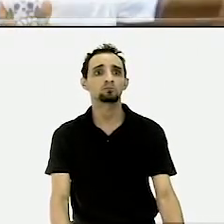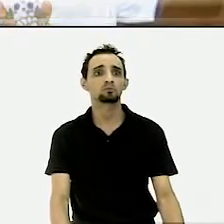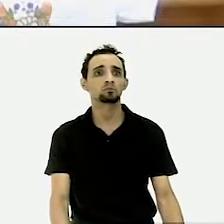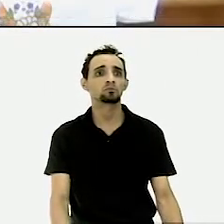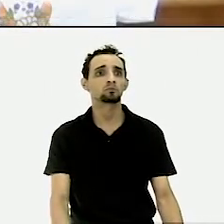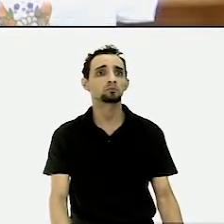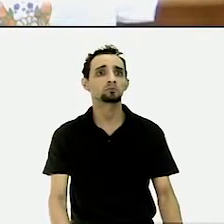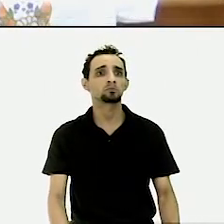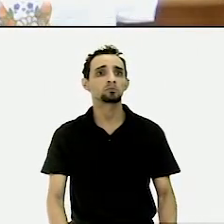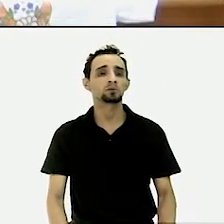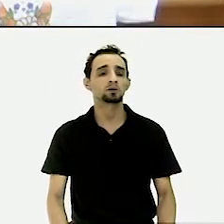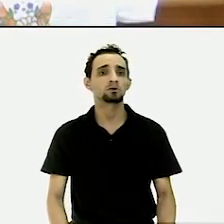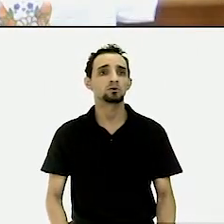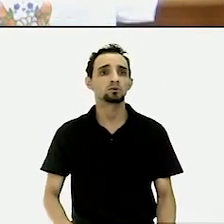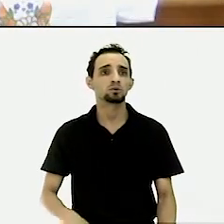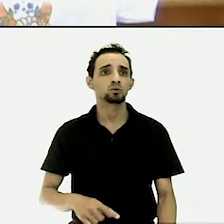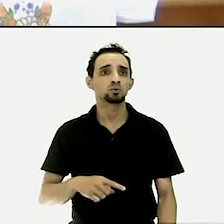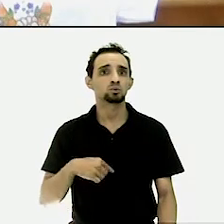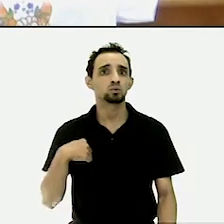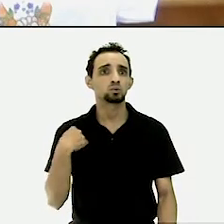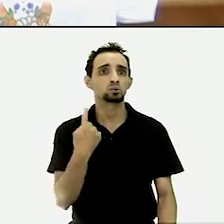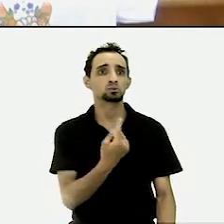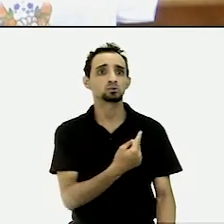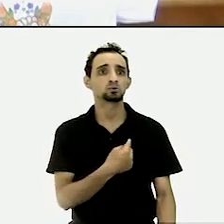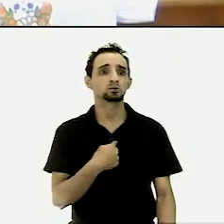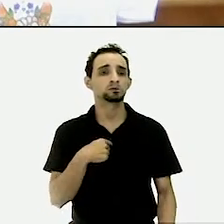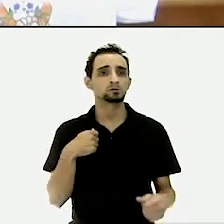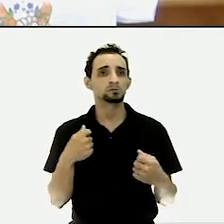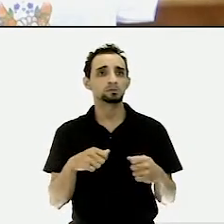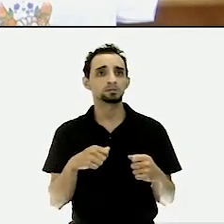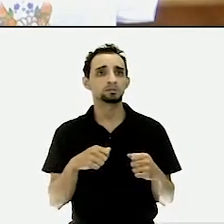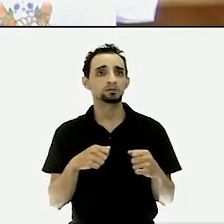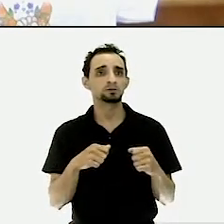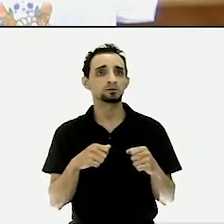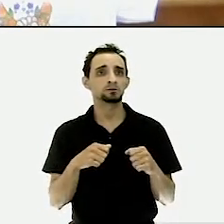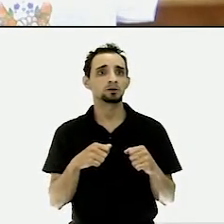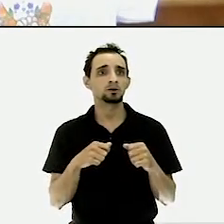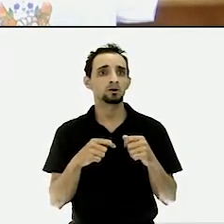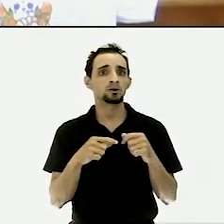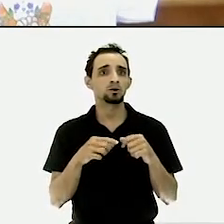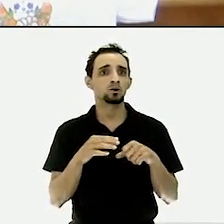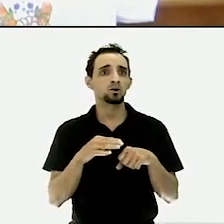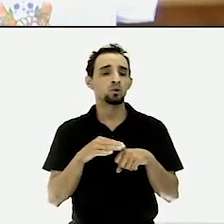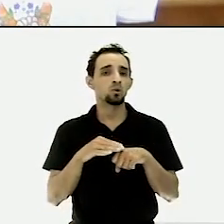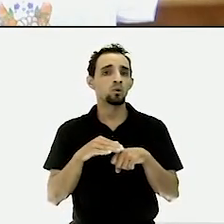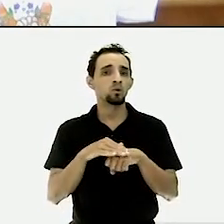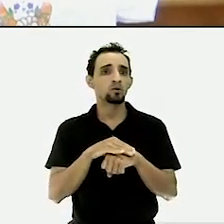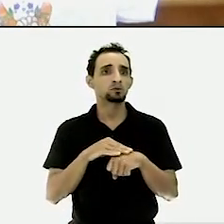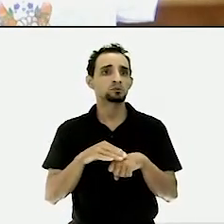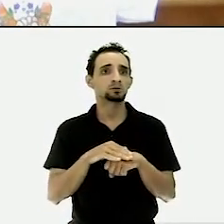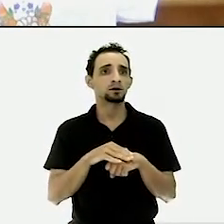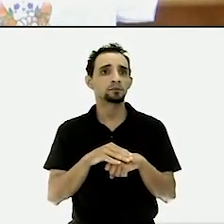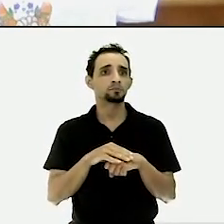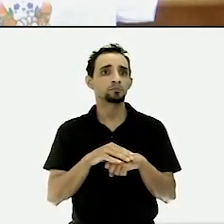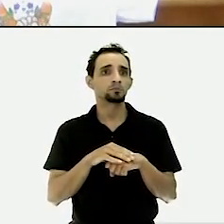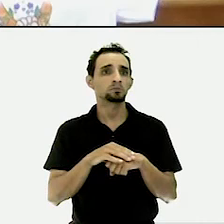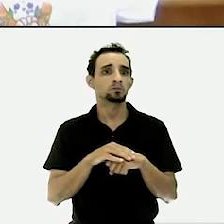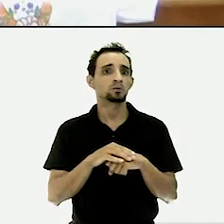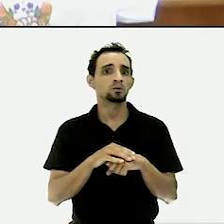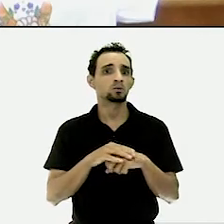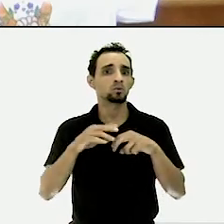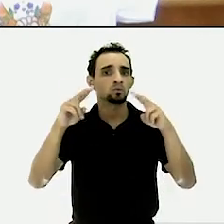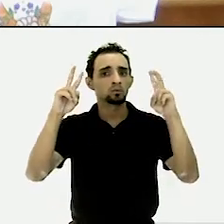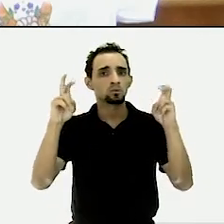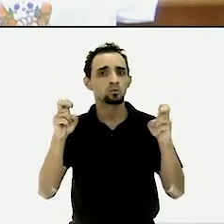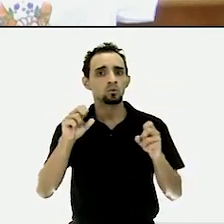estava conversando com o doutor Samuel, que existe uma lei onde todos os prédios públicos, escolas e também particulares